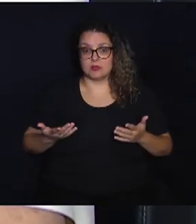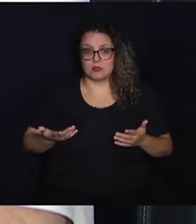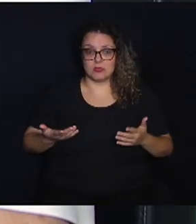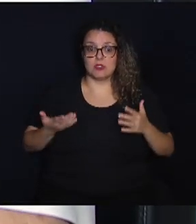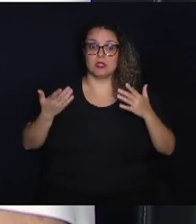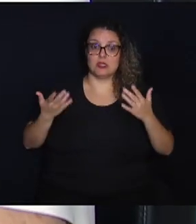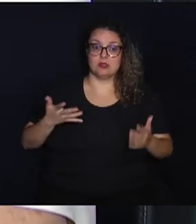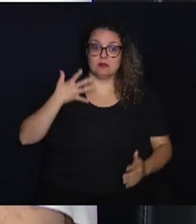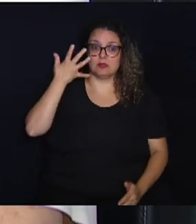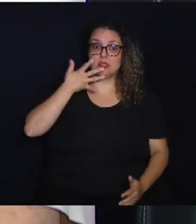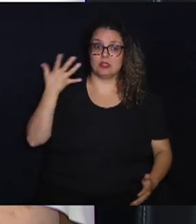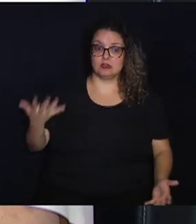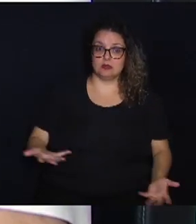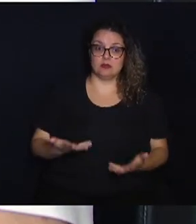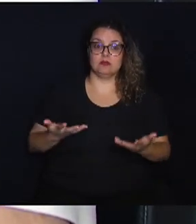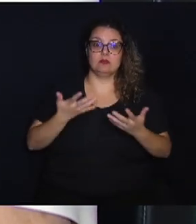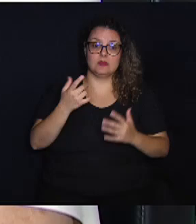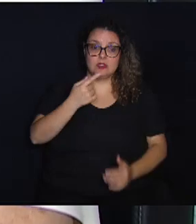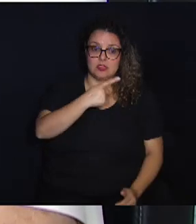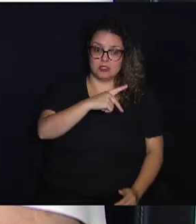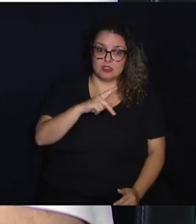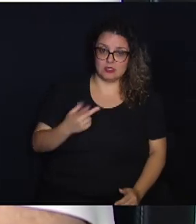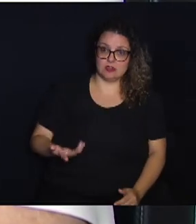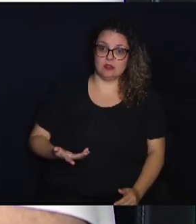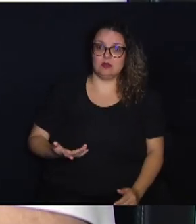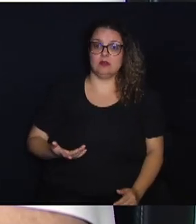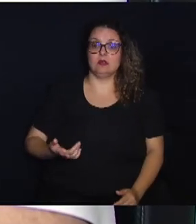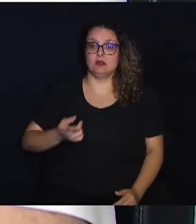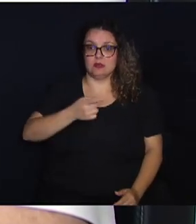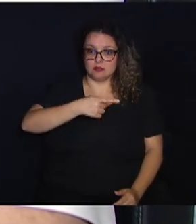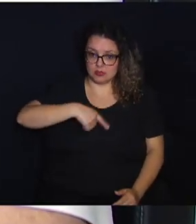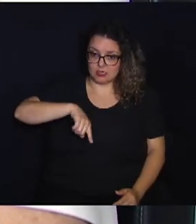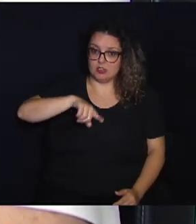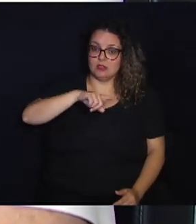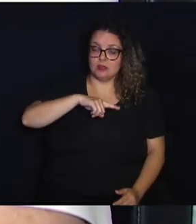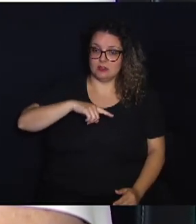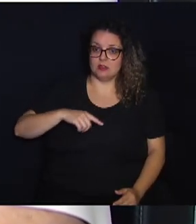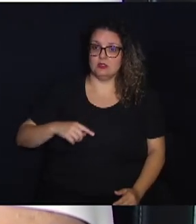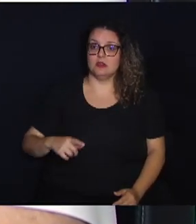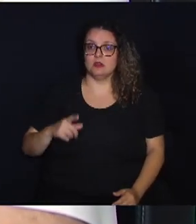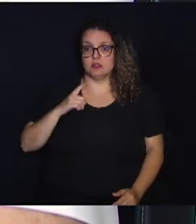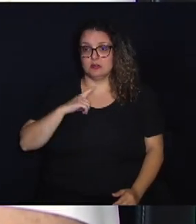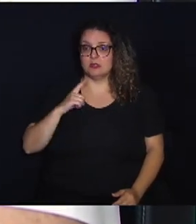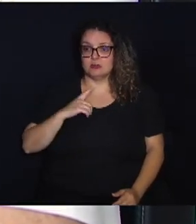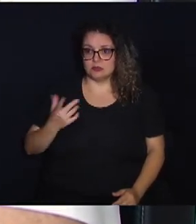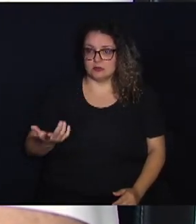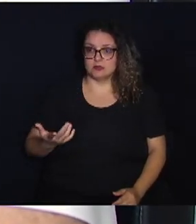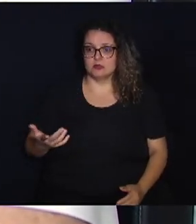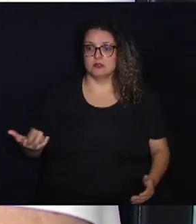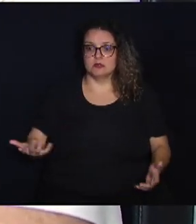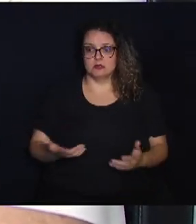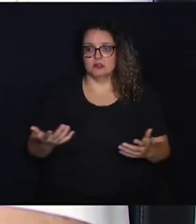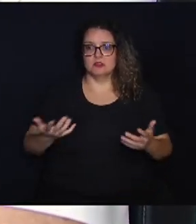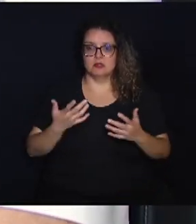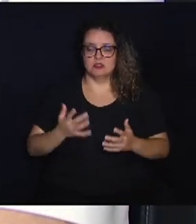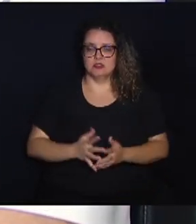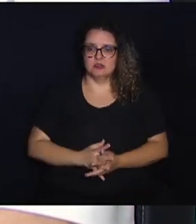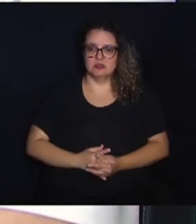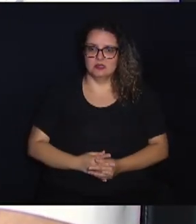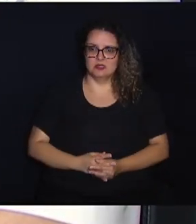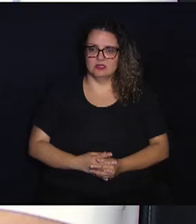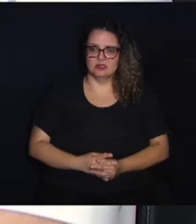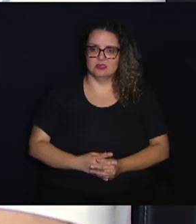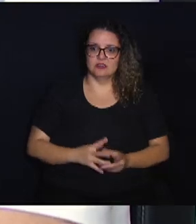que incentivasse eles, para que eles tivessem a iniciativa de, como